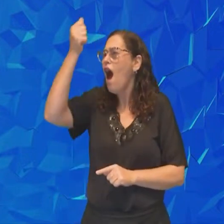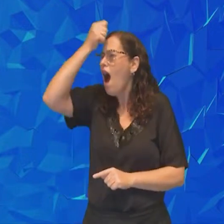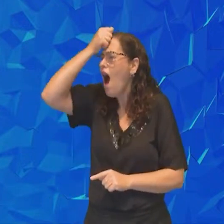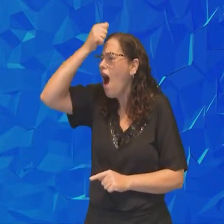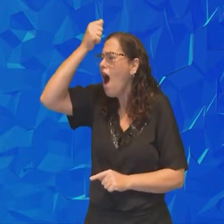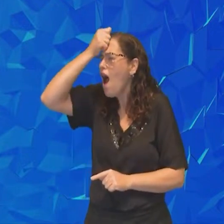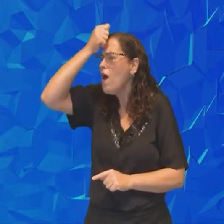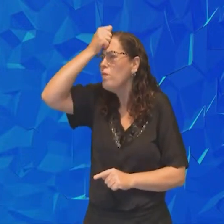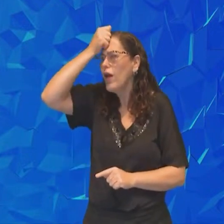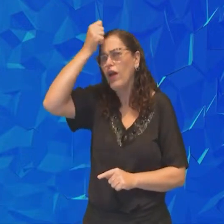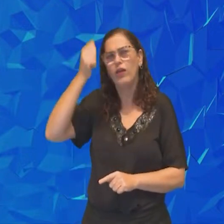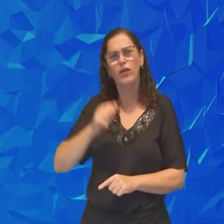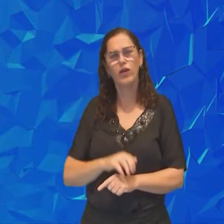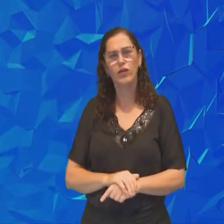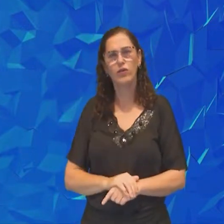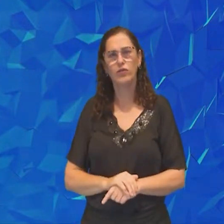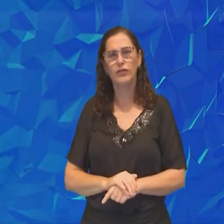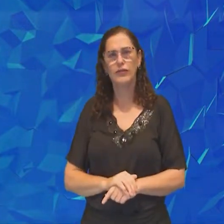arrependa-se.